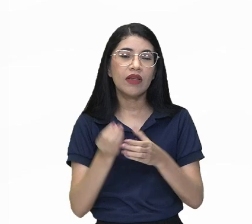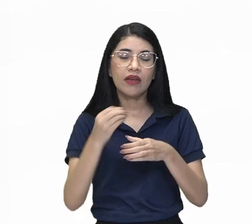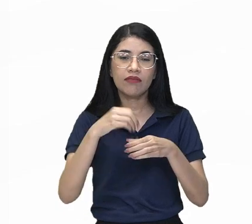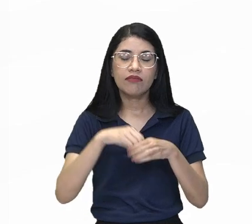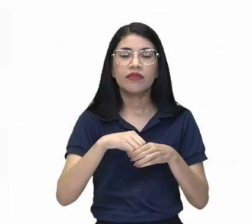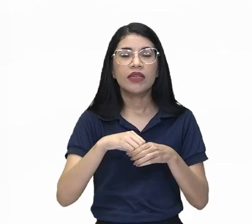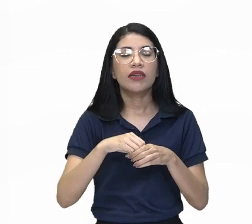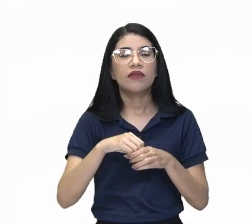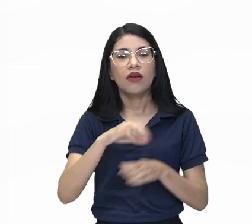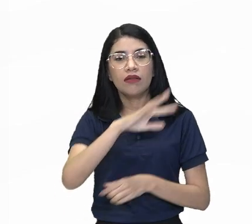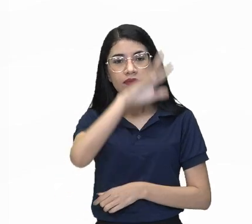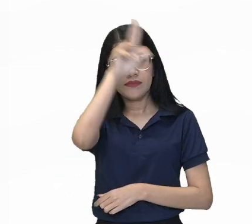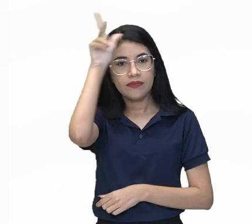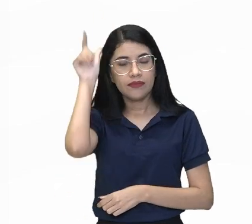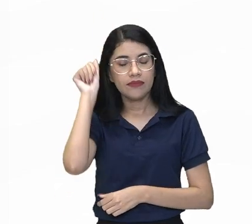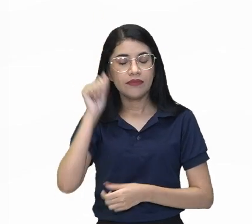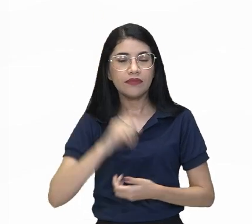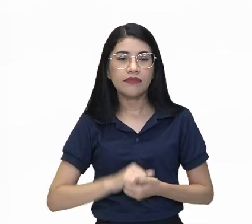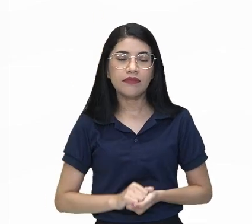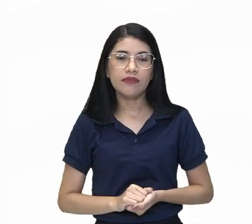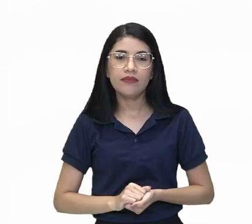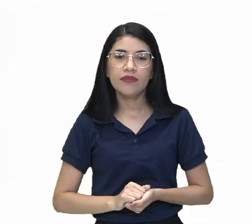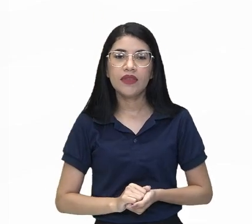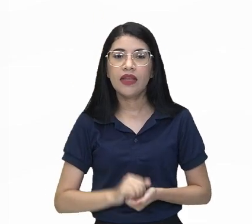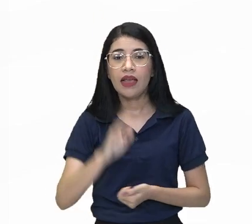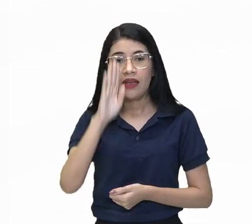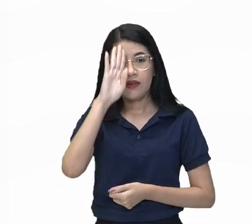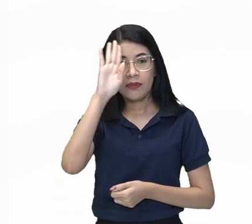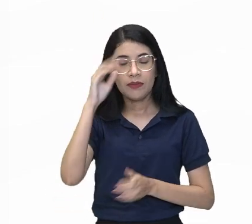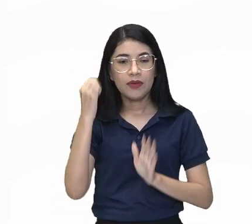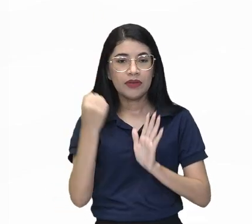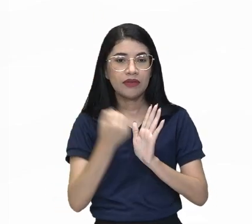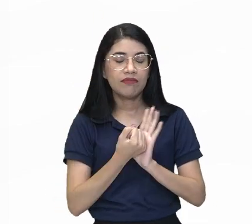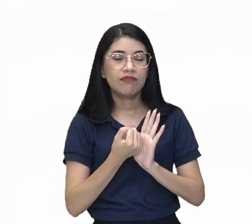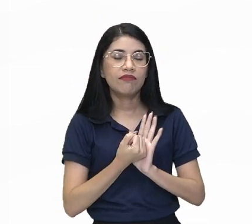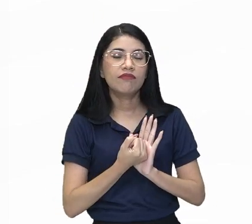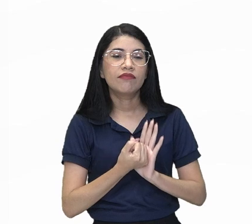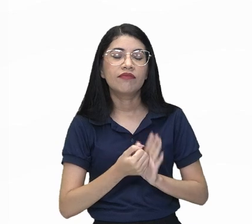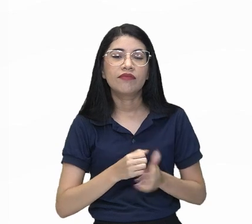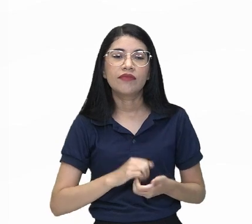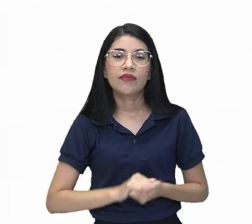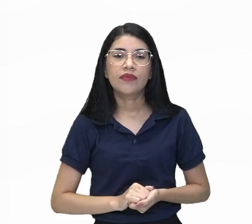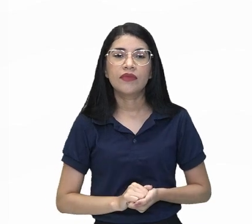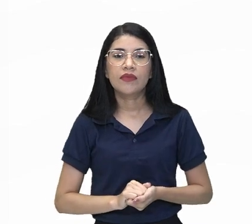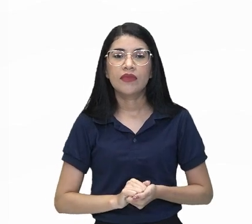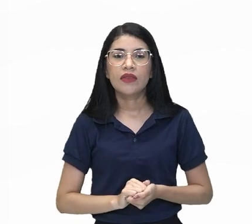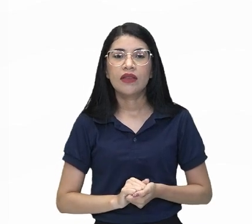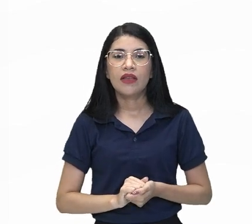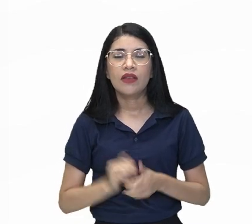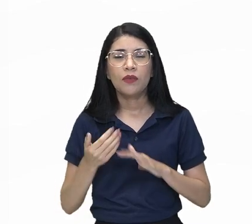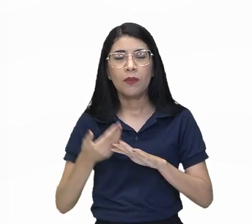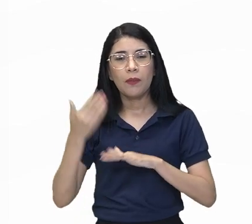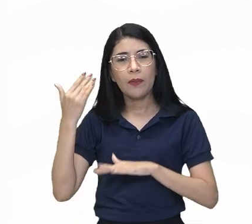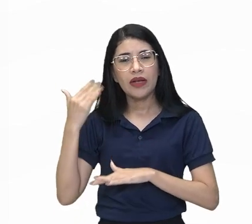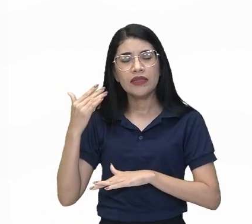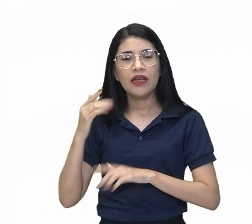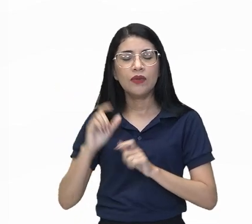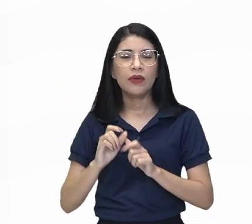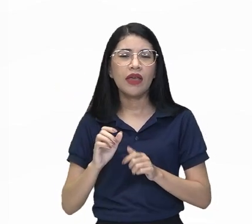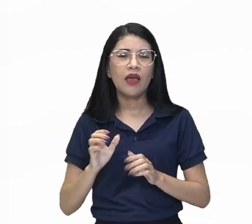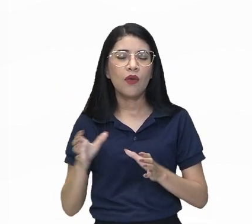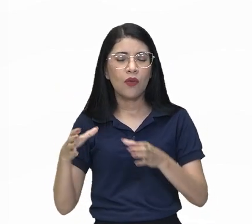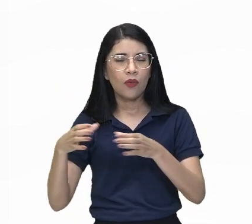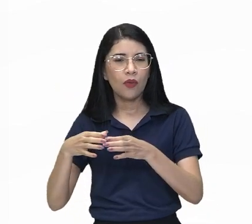presente no Amazonas, sendo o principal símbolo do estado quando a opulenta sociedade dos Barões do